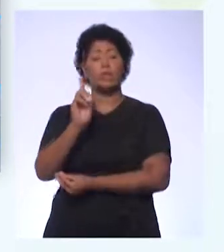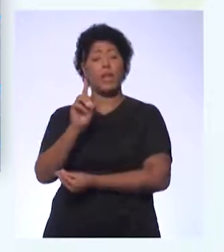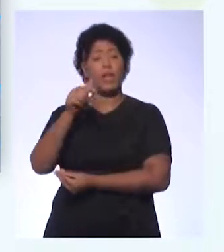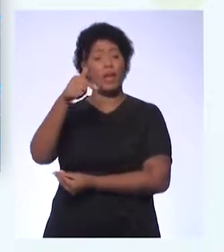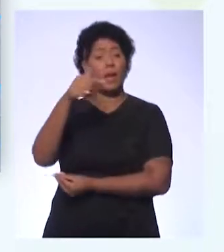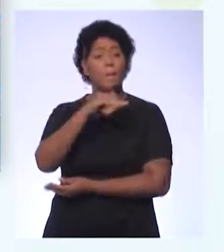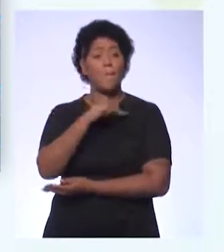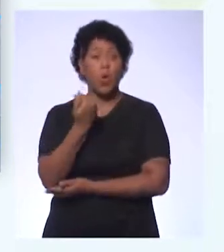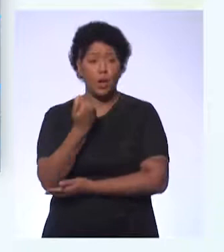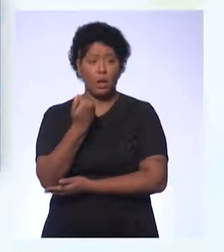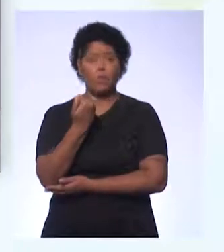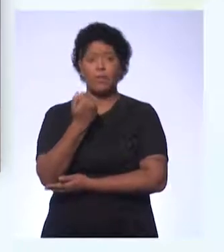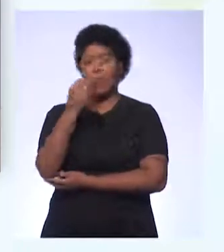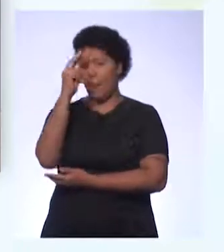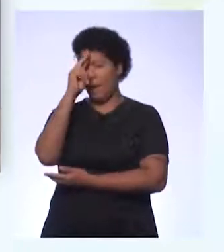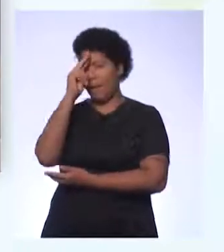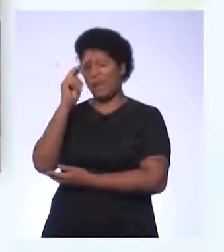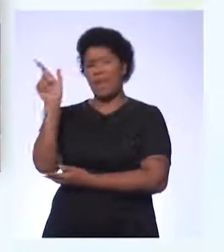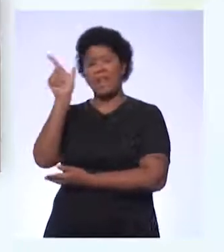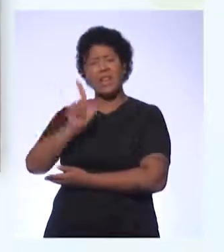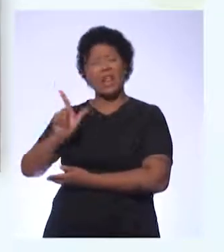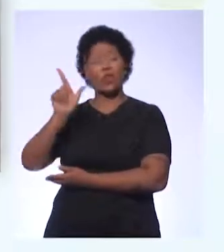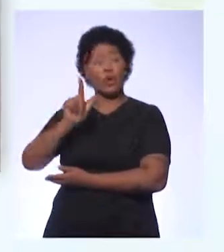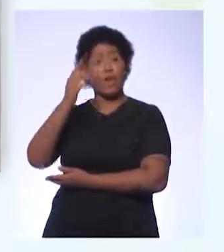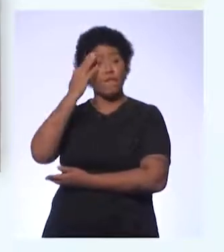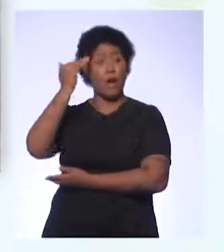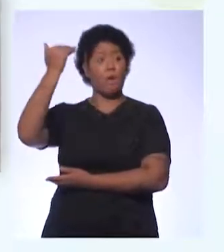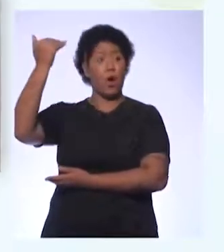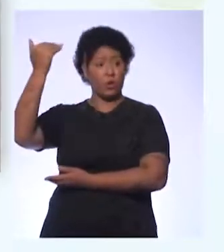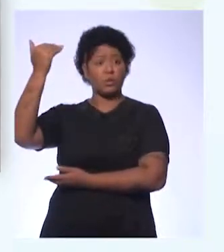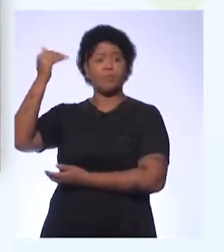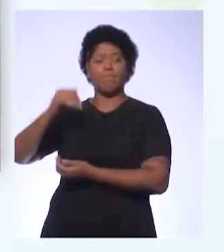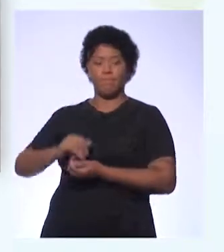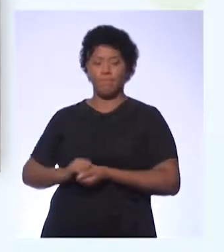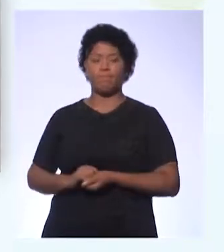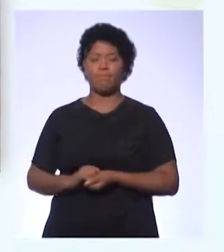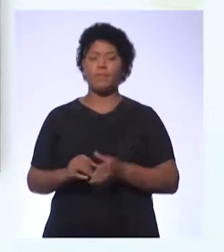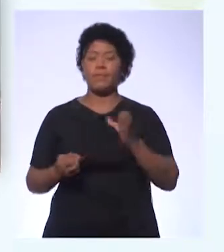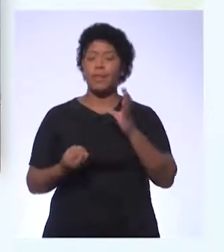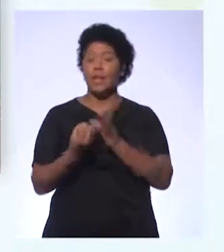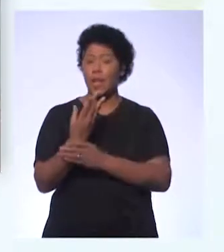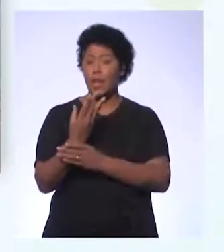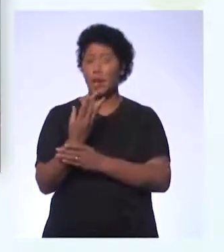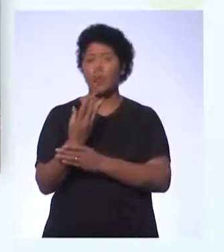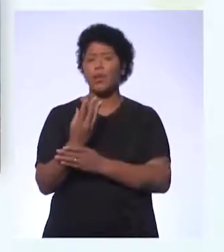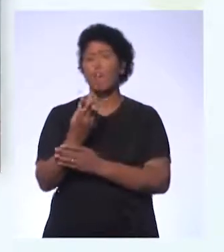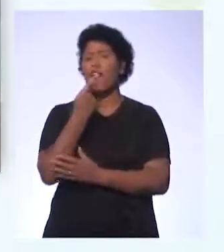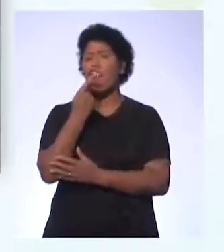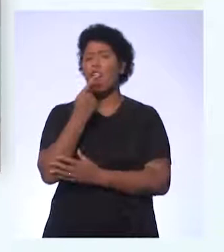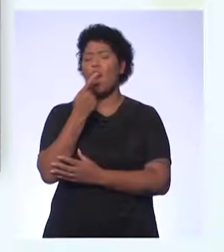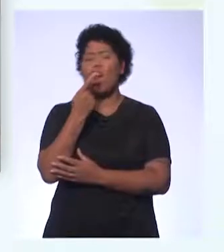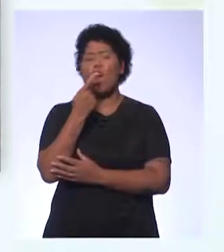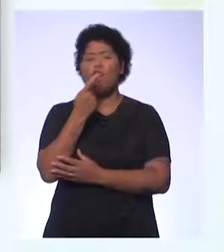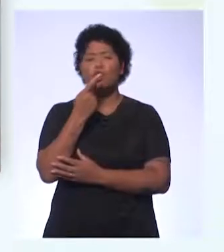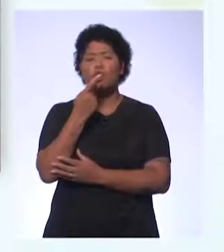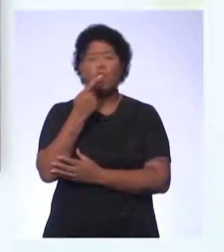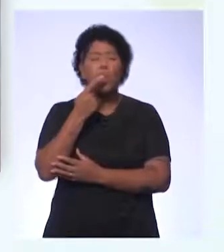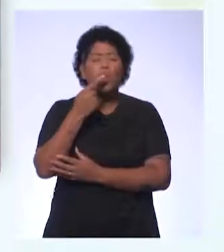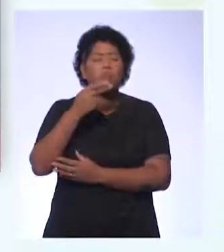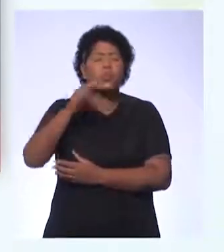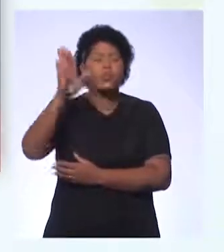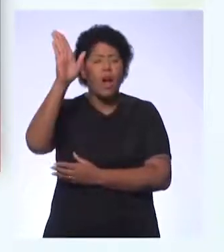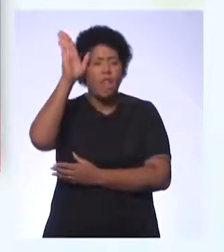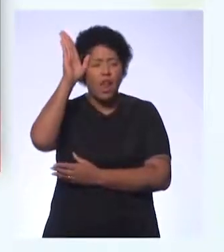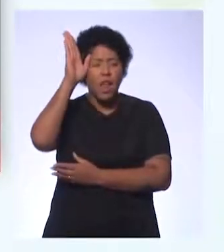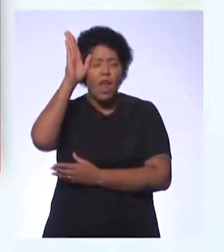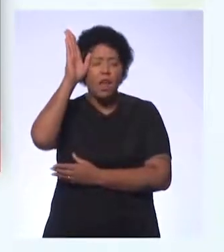Considerado o maior expoente da literatura espanhola, Miguel de Cervantes criou a história do cavaleiro sonhador e um pouco